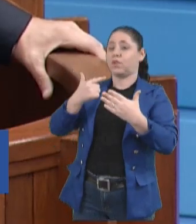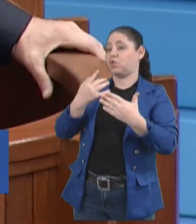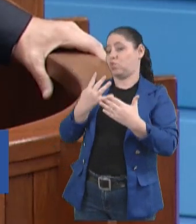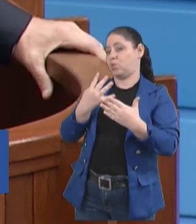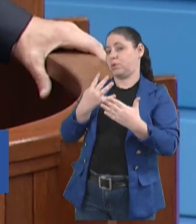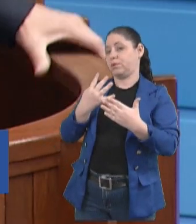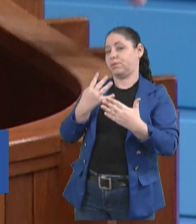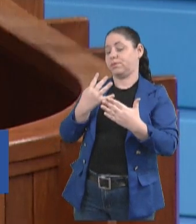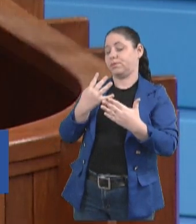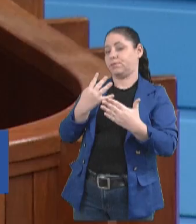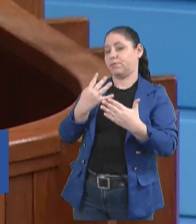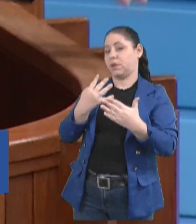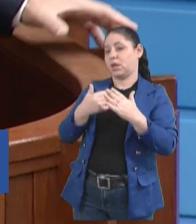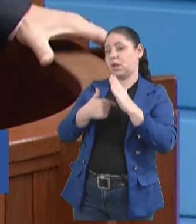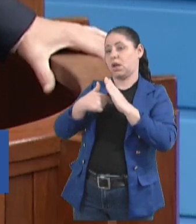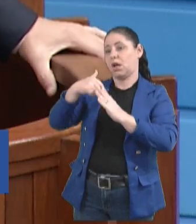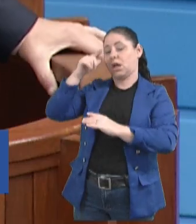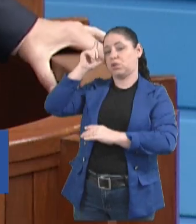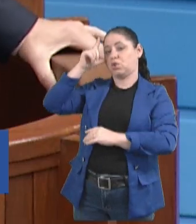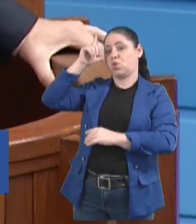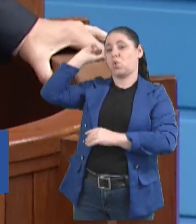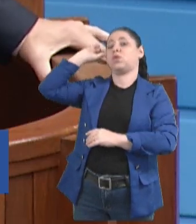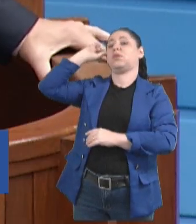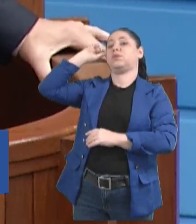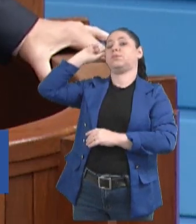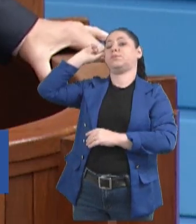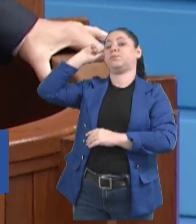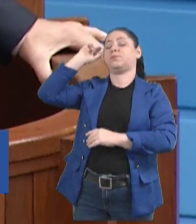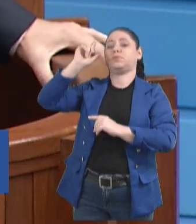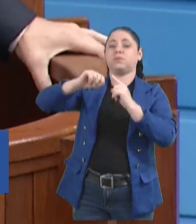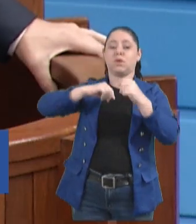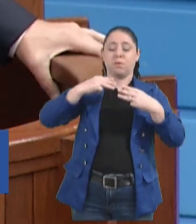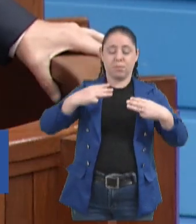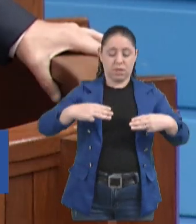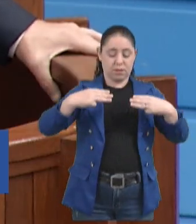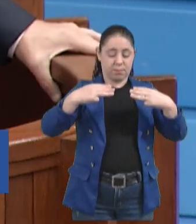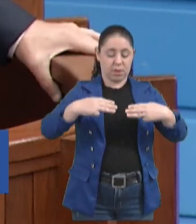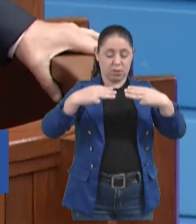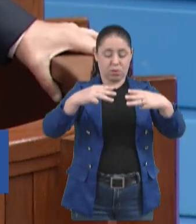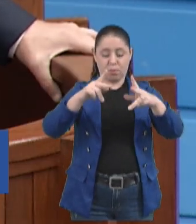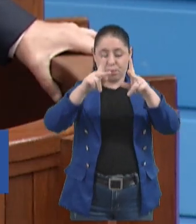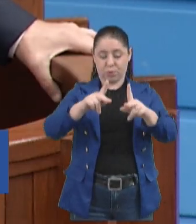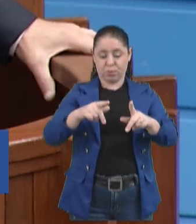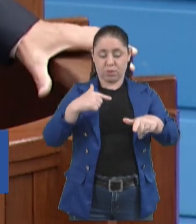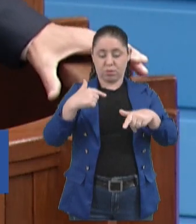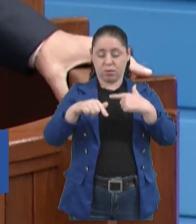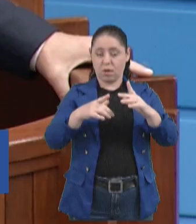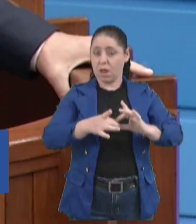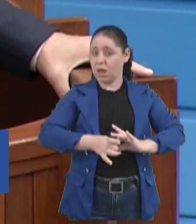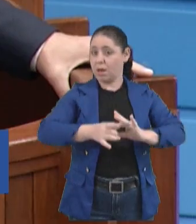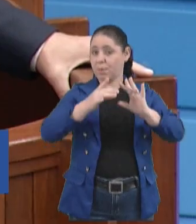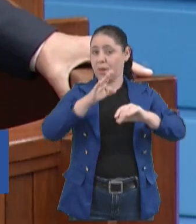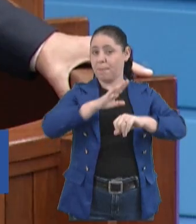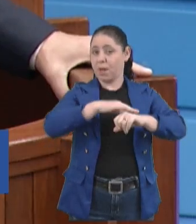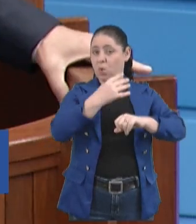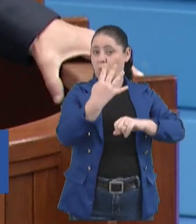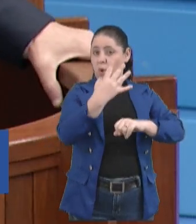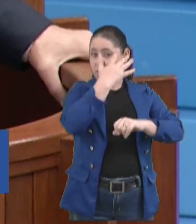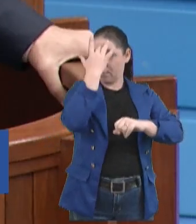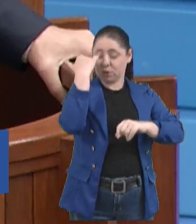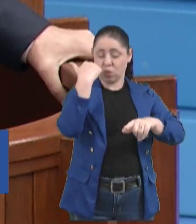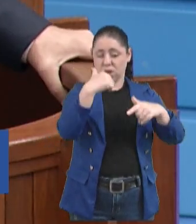24, anteontem, o Ministério Público do Trabalho libertou mais